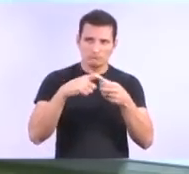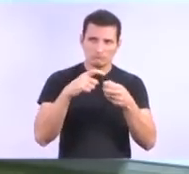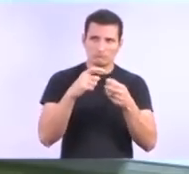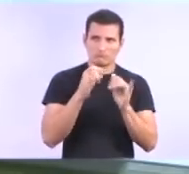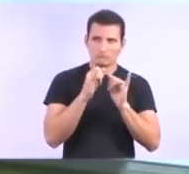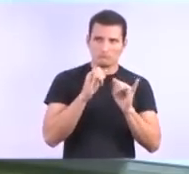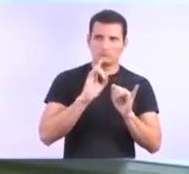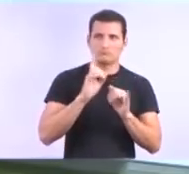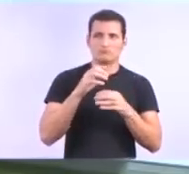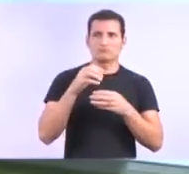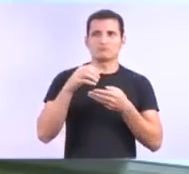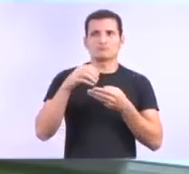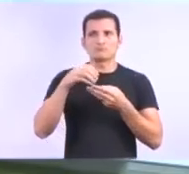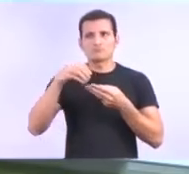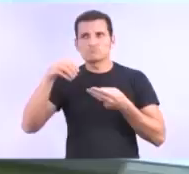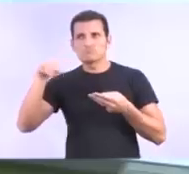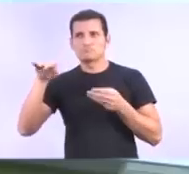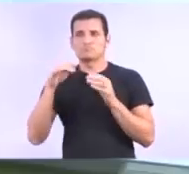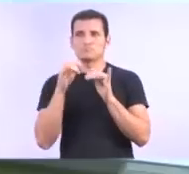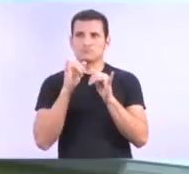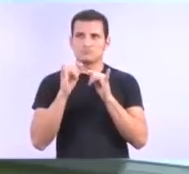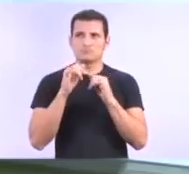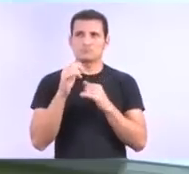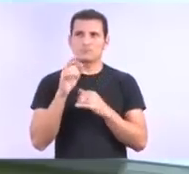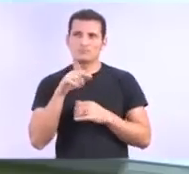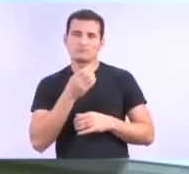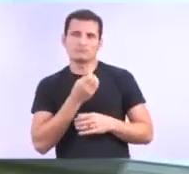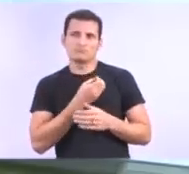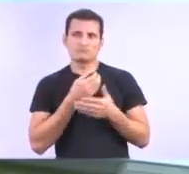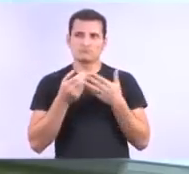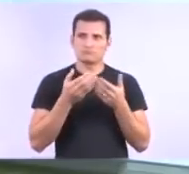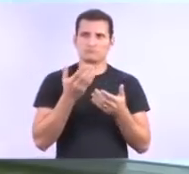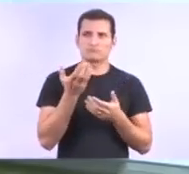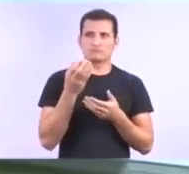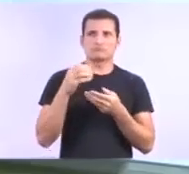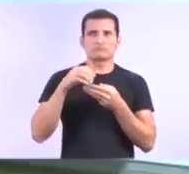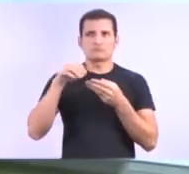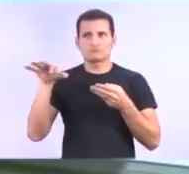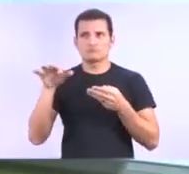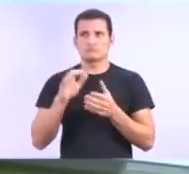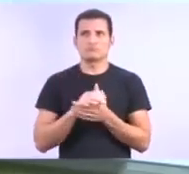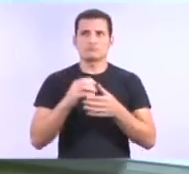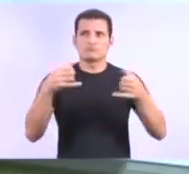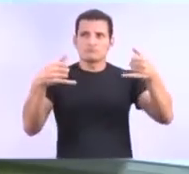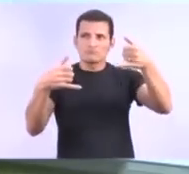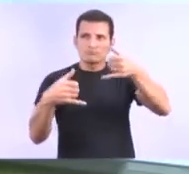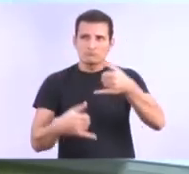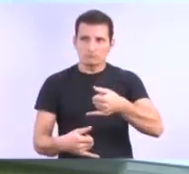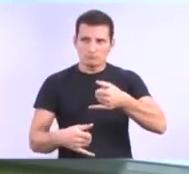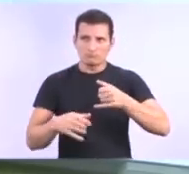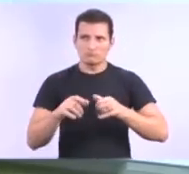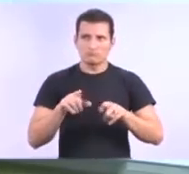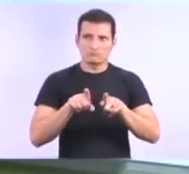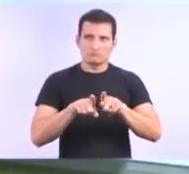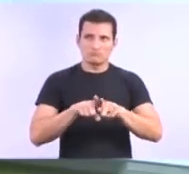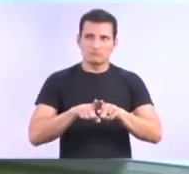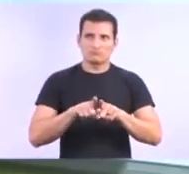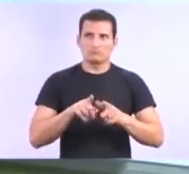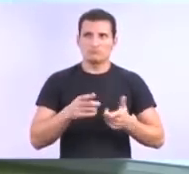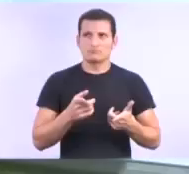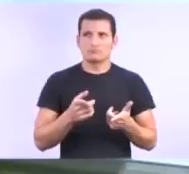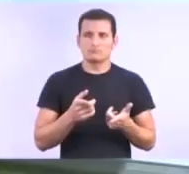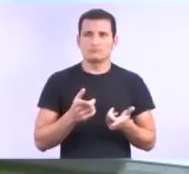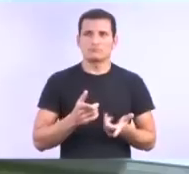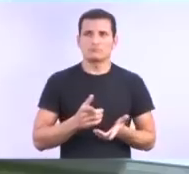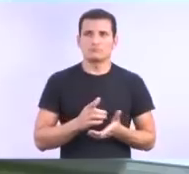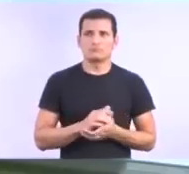informação. Essa informação é um valor que você quer passar, né? E a estrutura também é aquela